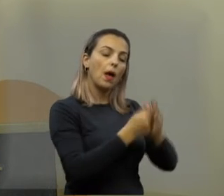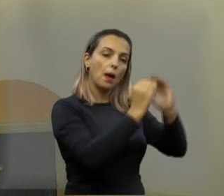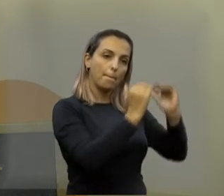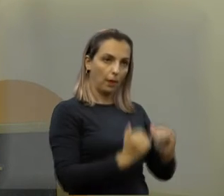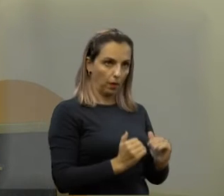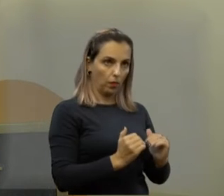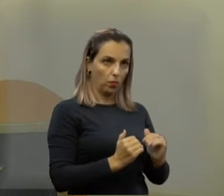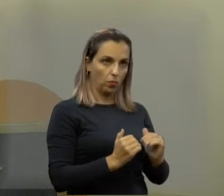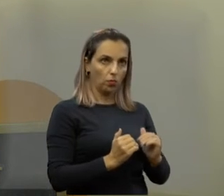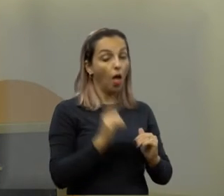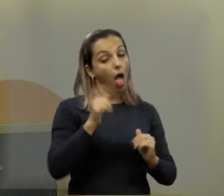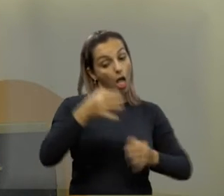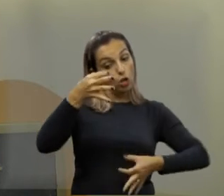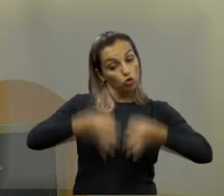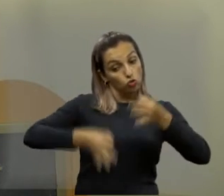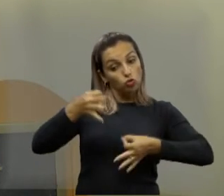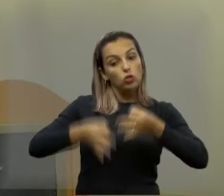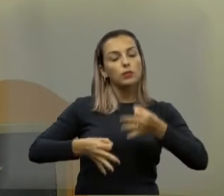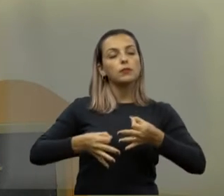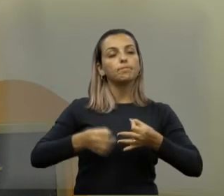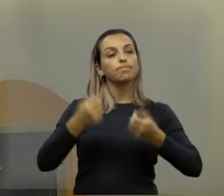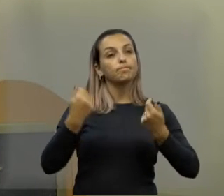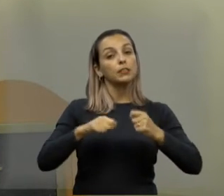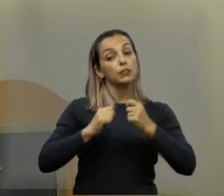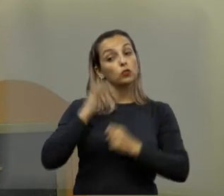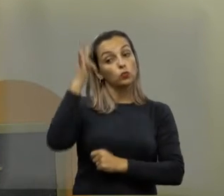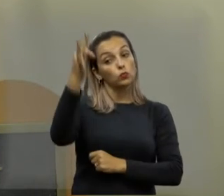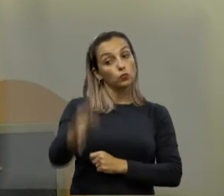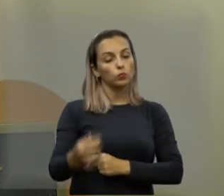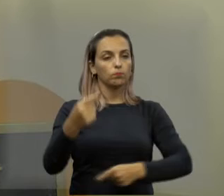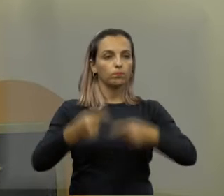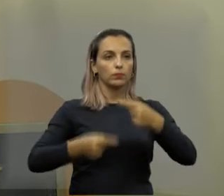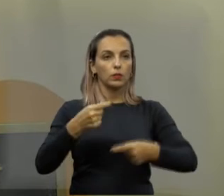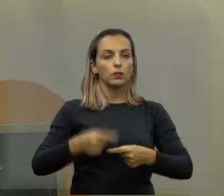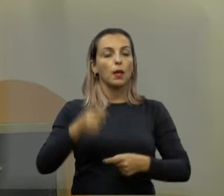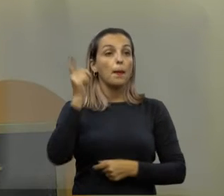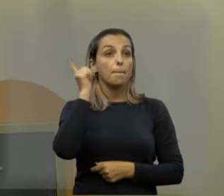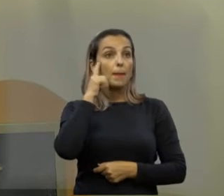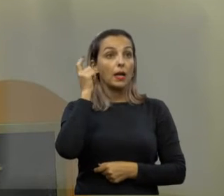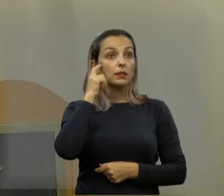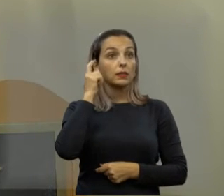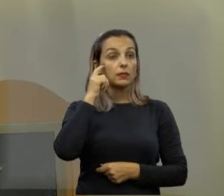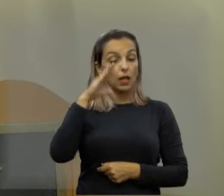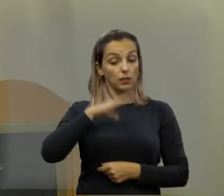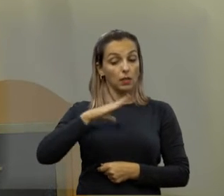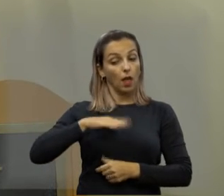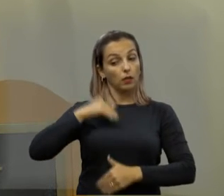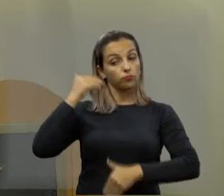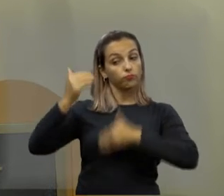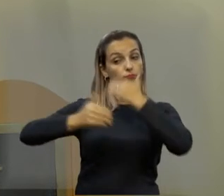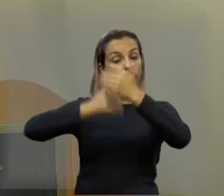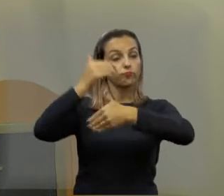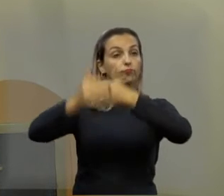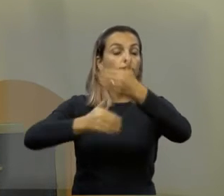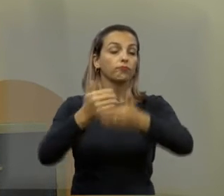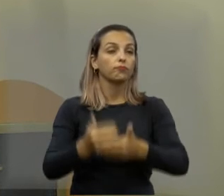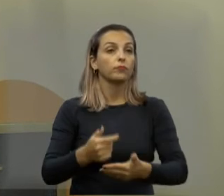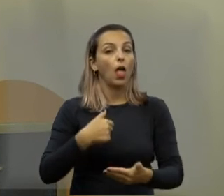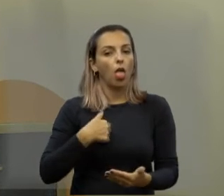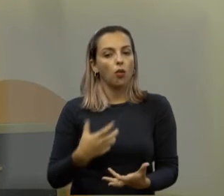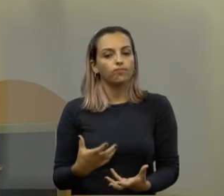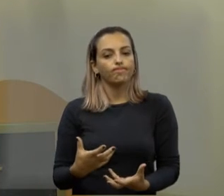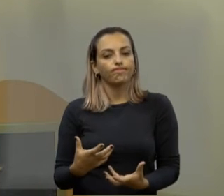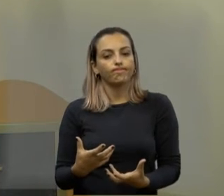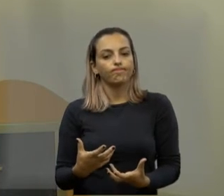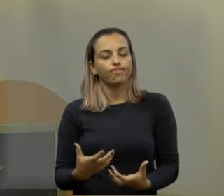tem que fazer essa discussão para o futuro para quando a gente pensa o desenvolvimento o desenvolvimento das cidades E aí quando eu